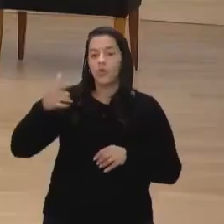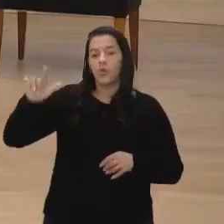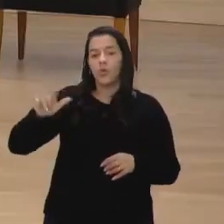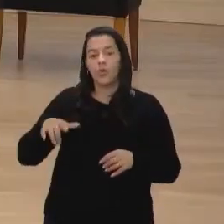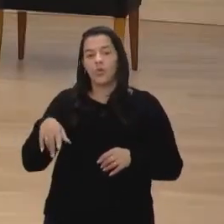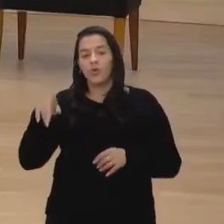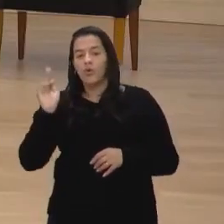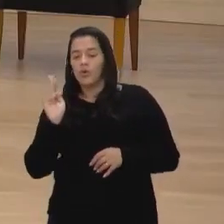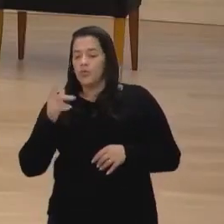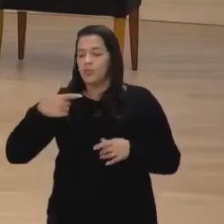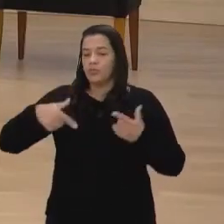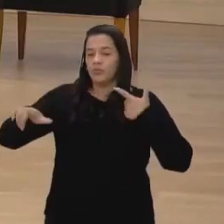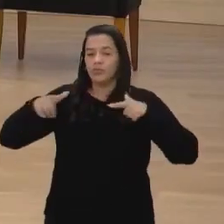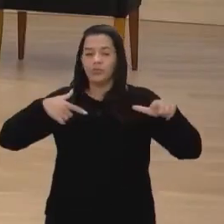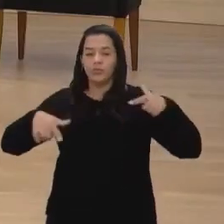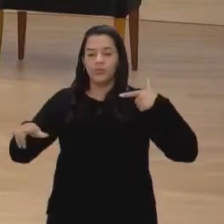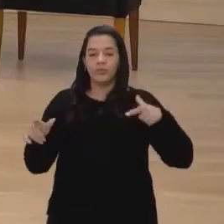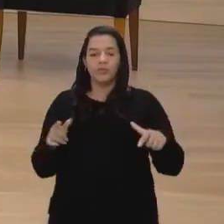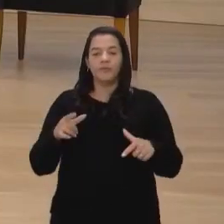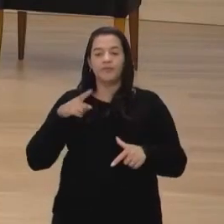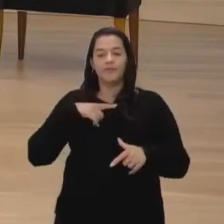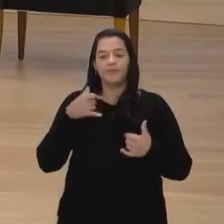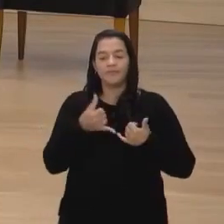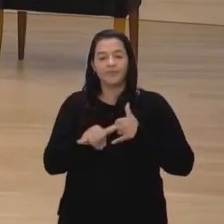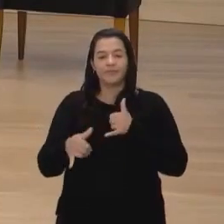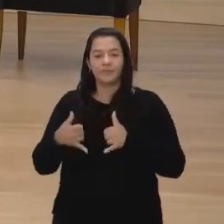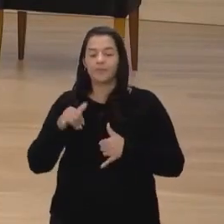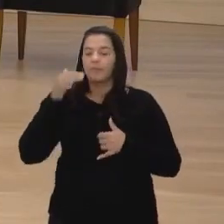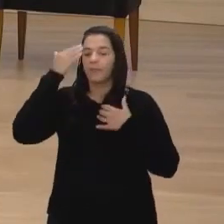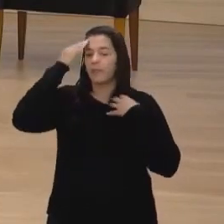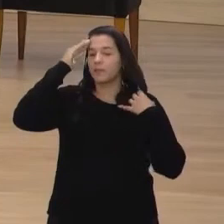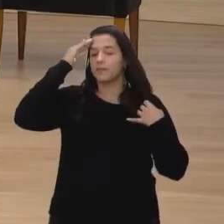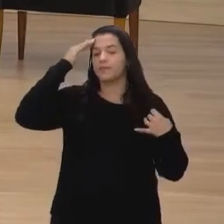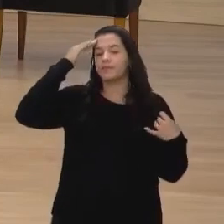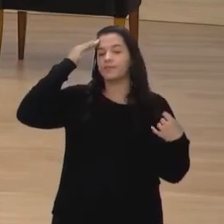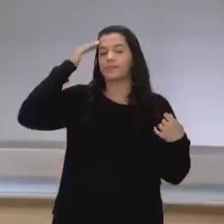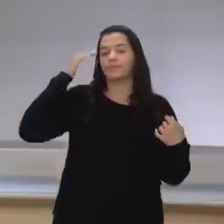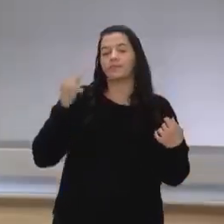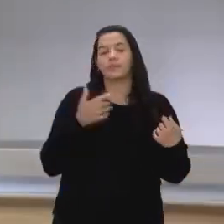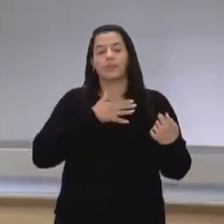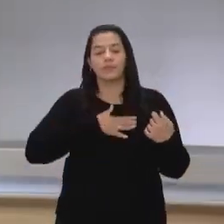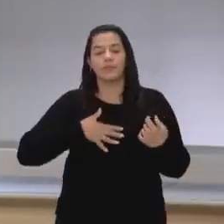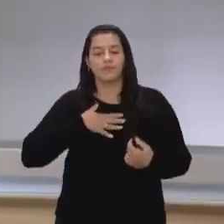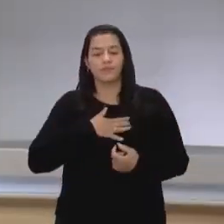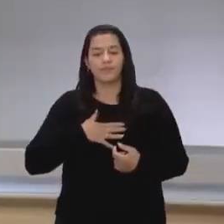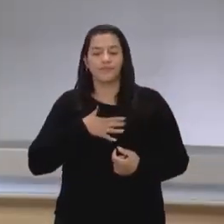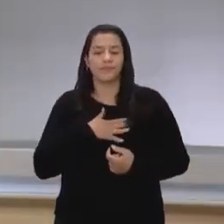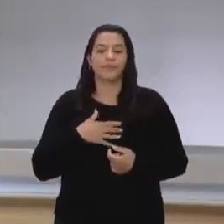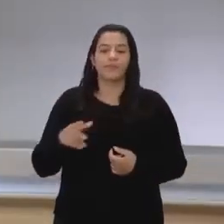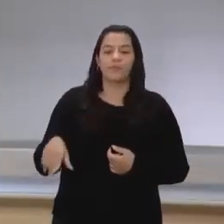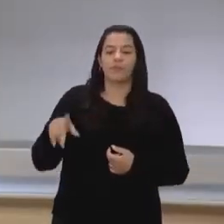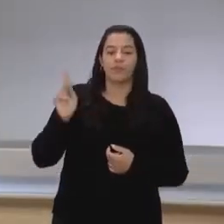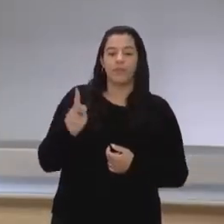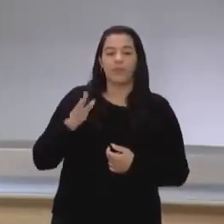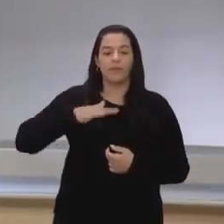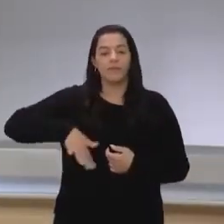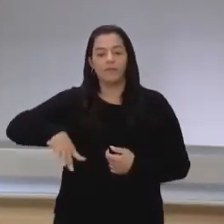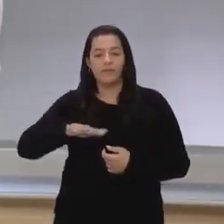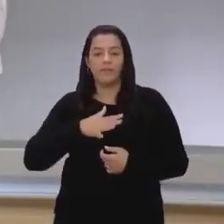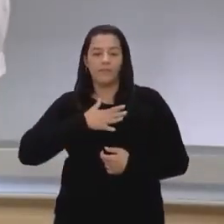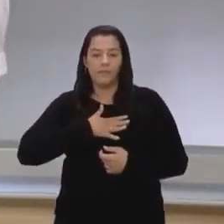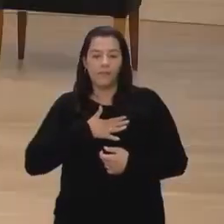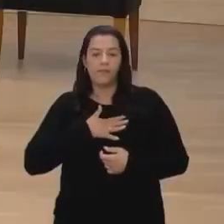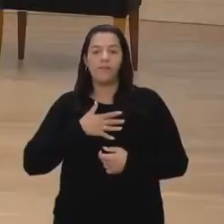A comunidade química entendeu que... Gostavam do estabeleceu dessa K, forma. gostavam do K. Exatamente.